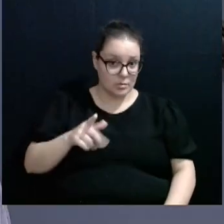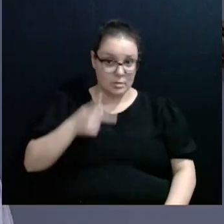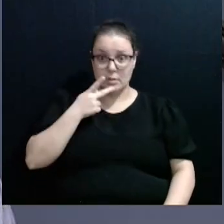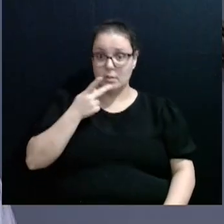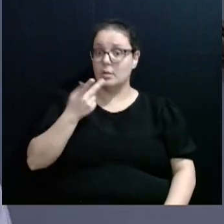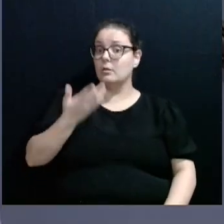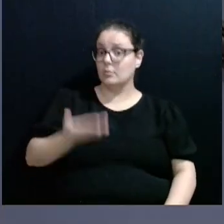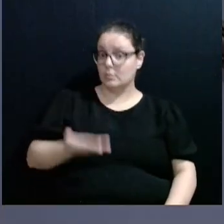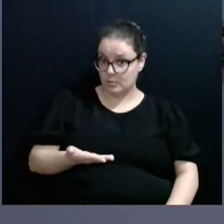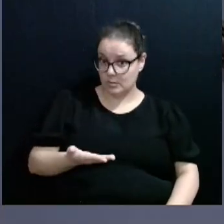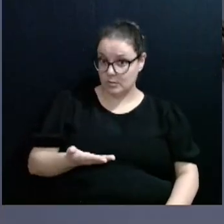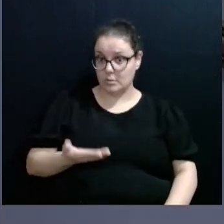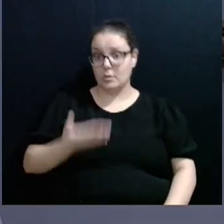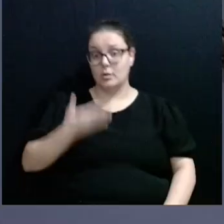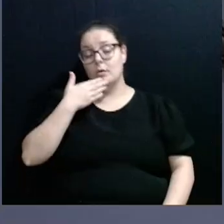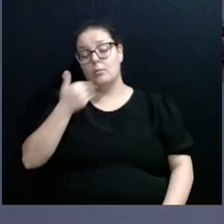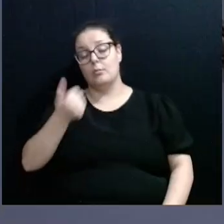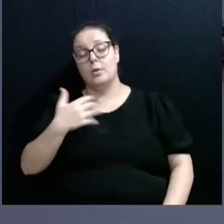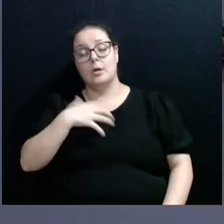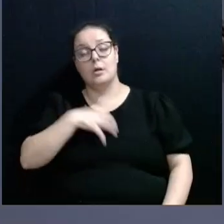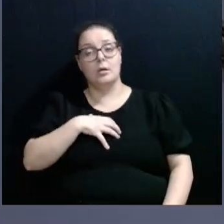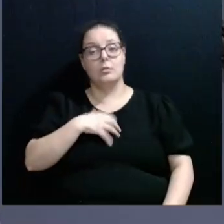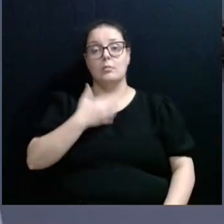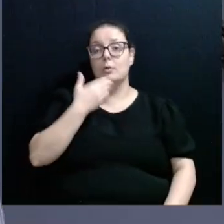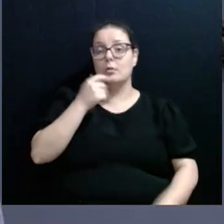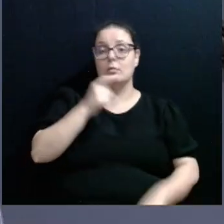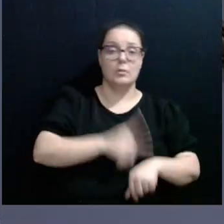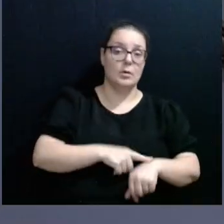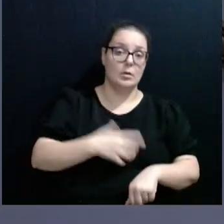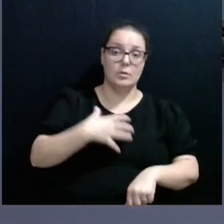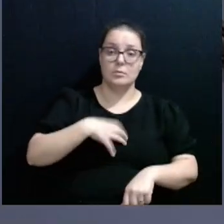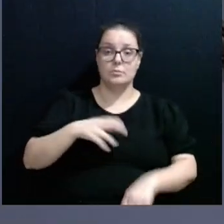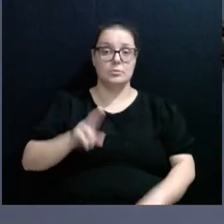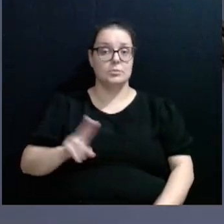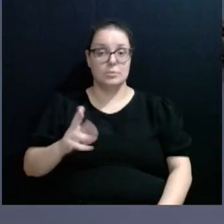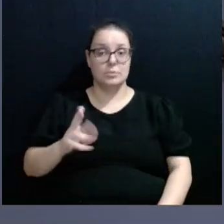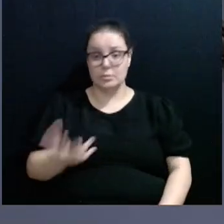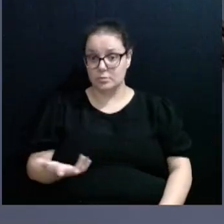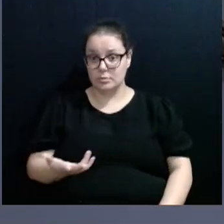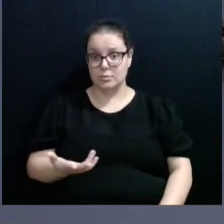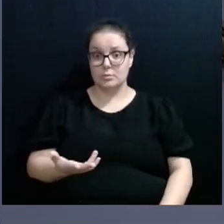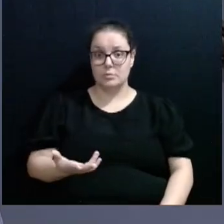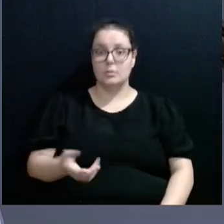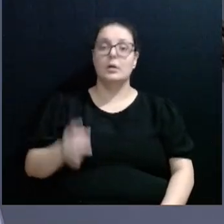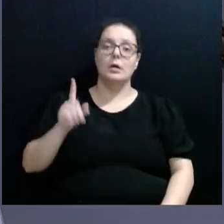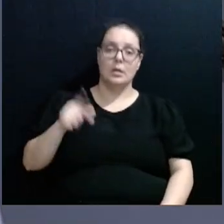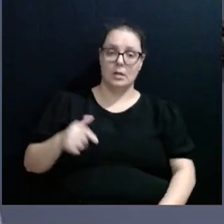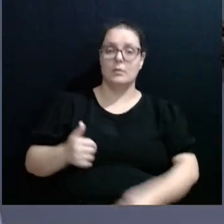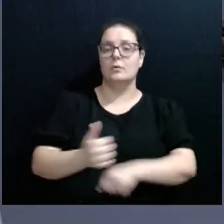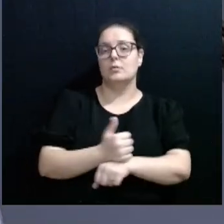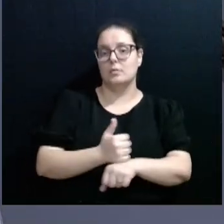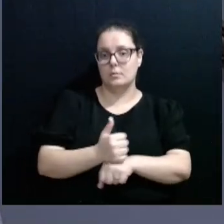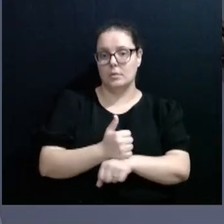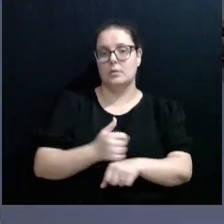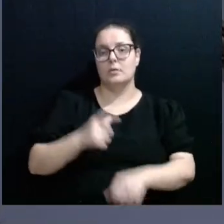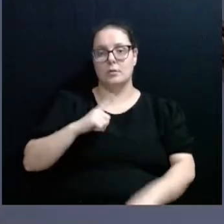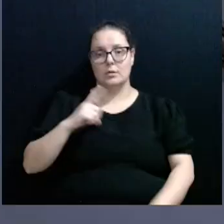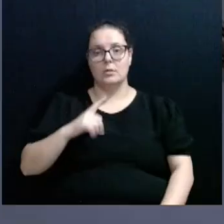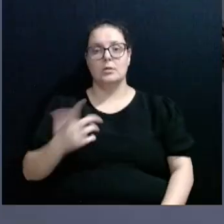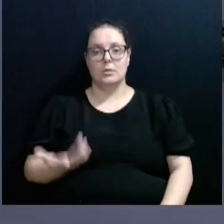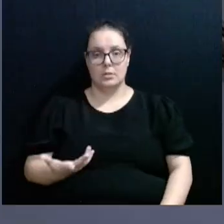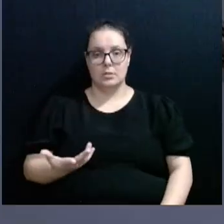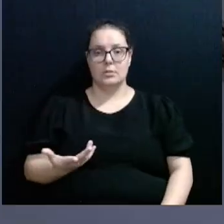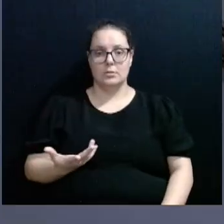qual que é a melhor forma, o melhor horário, o melhor método de utilização, né, são os profissionais que tiverem, né, a